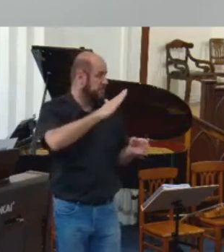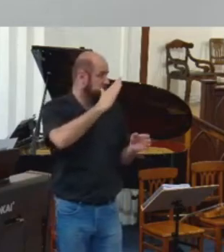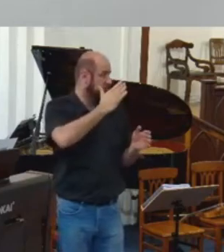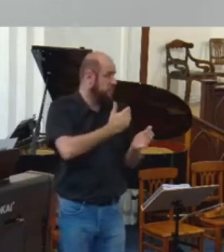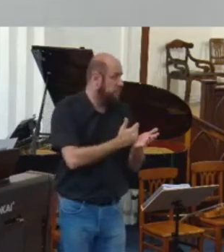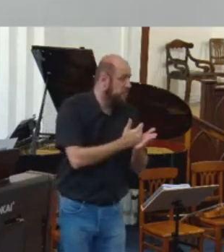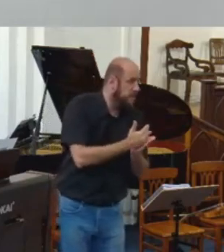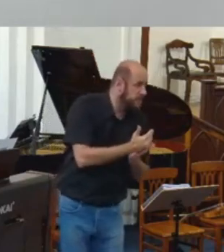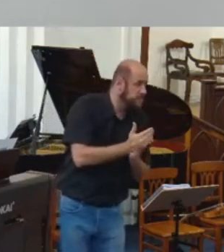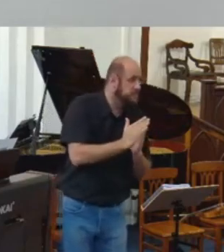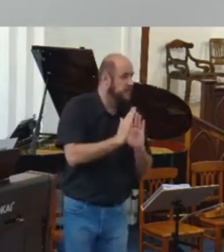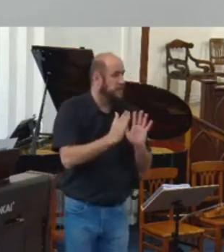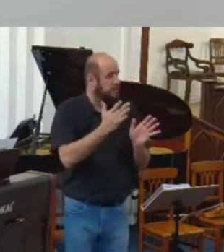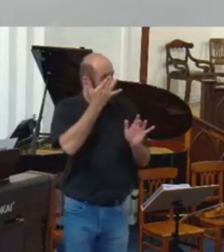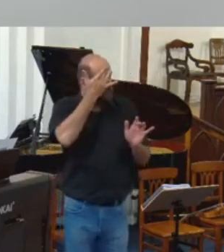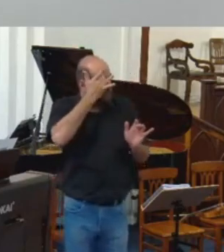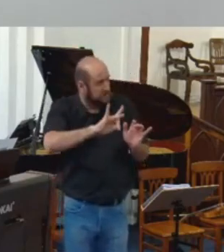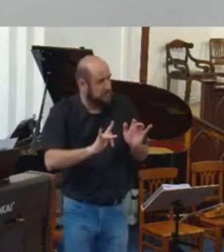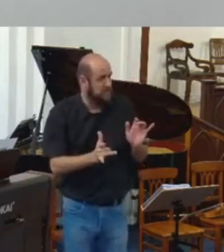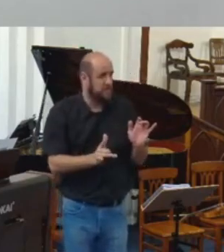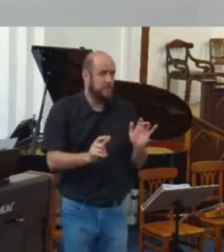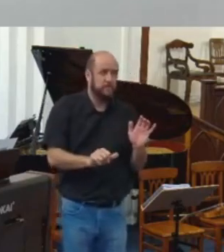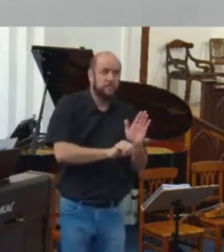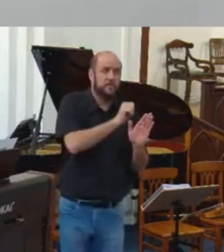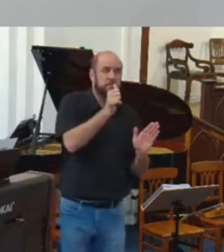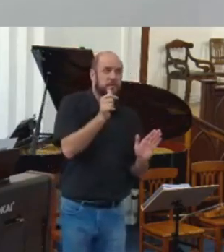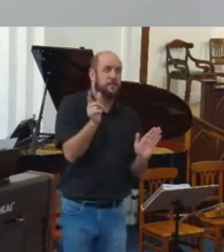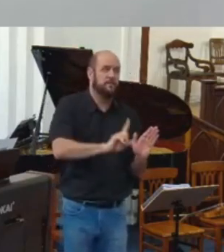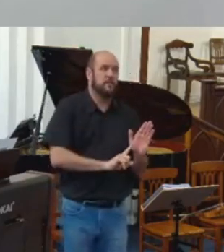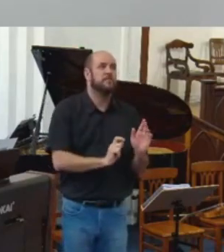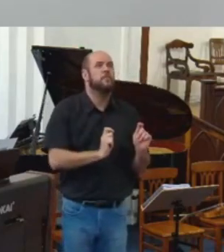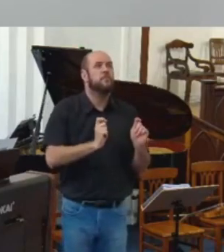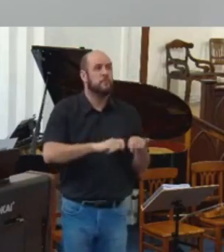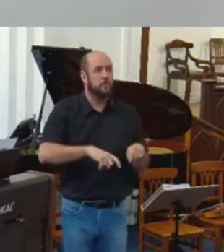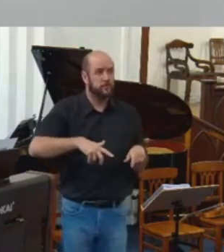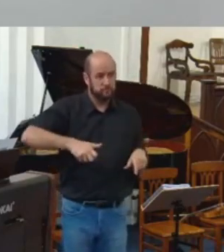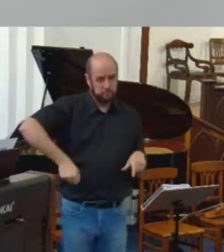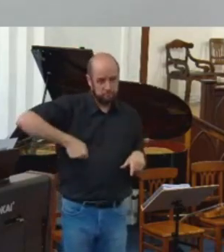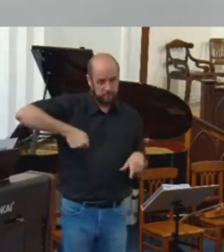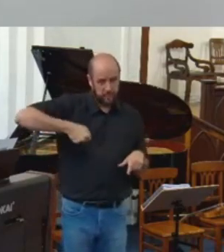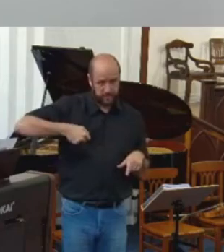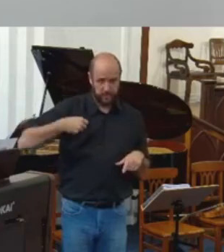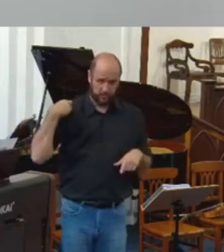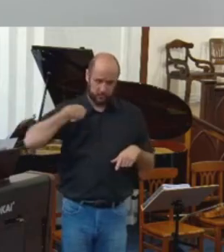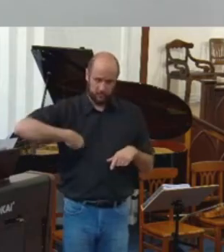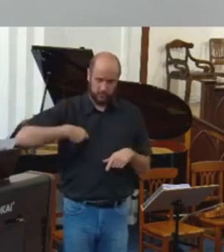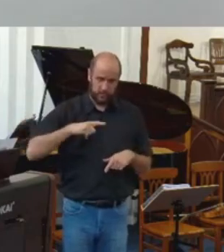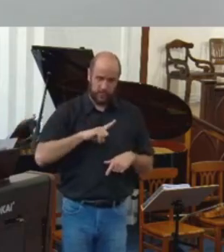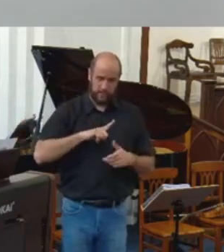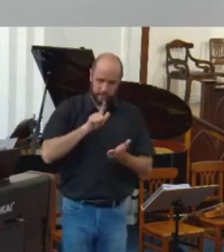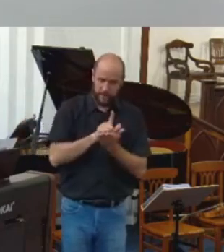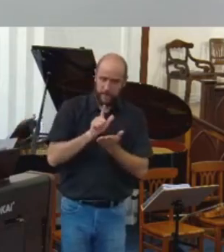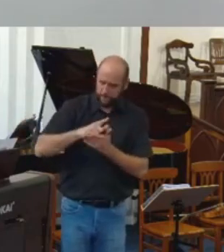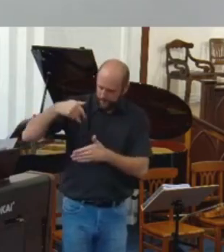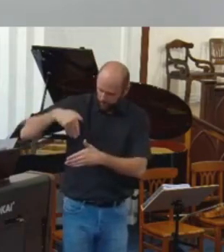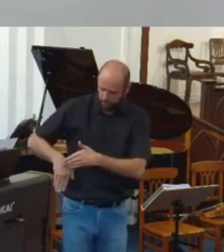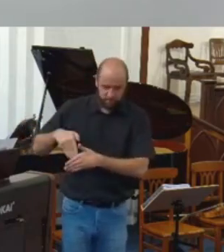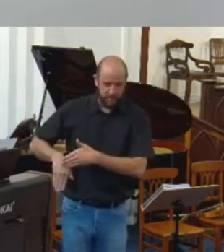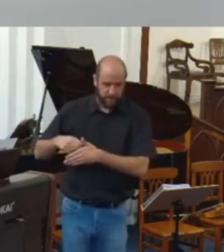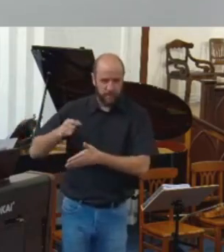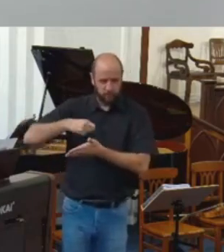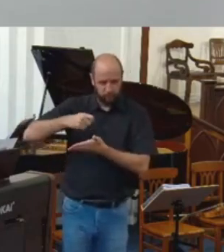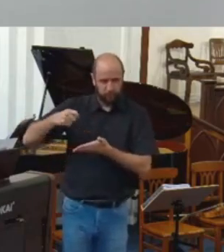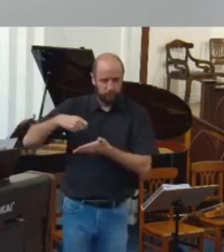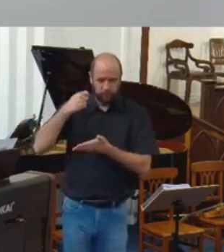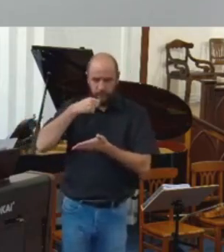esteja começando a vir com os pais. Você sempre pode pegar essa bag lá na entrada com os nossos irmãos da recepção.